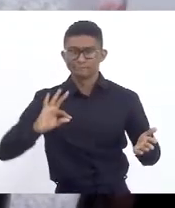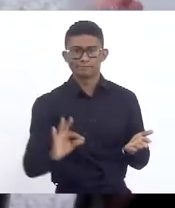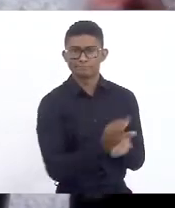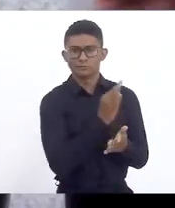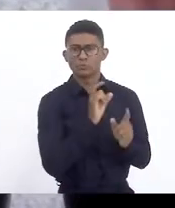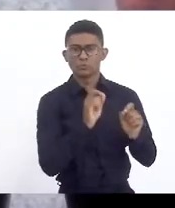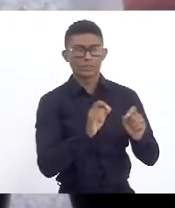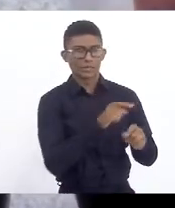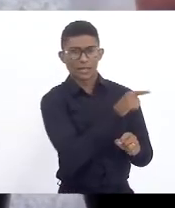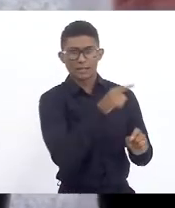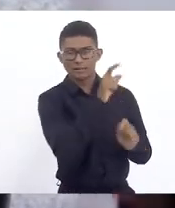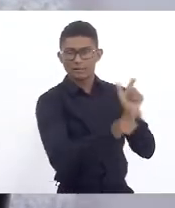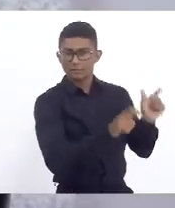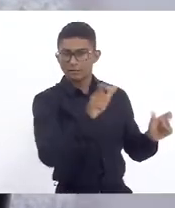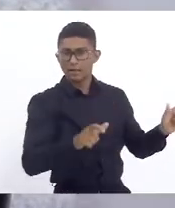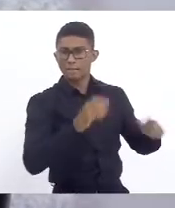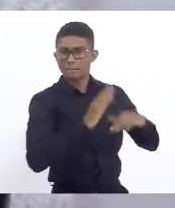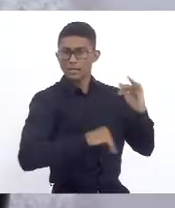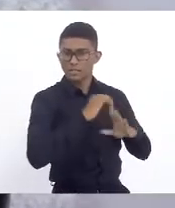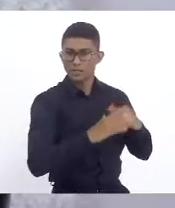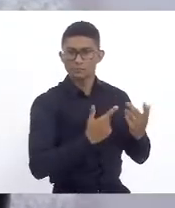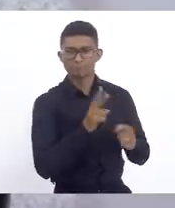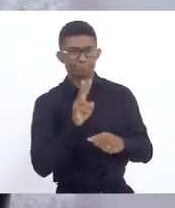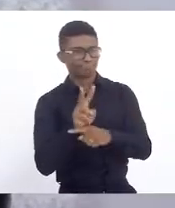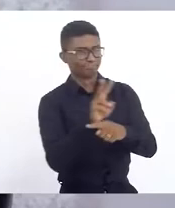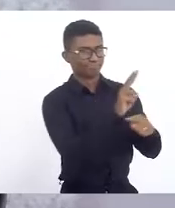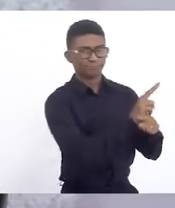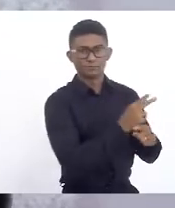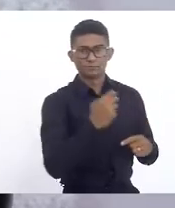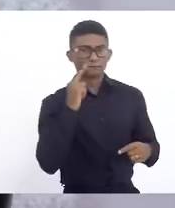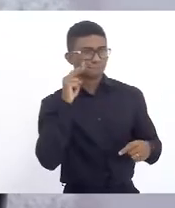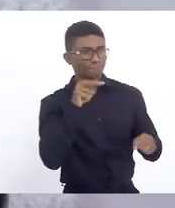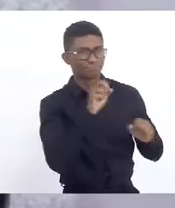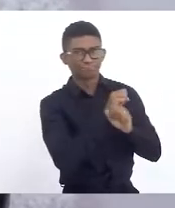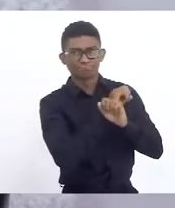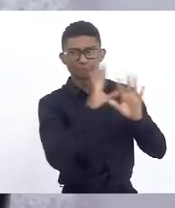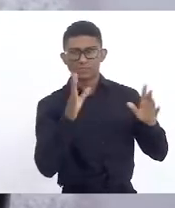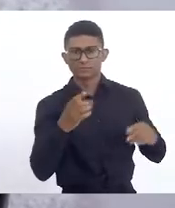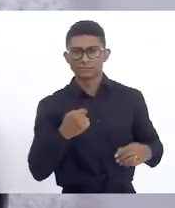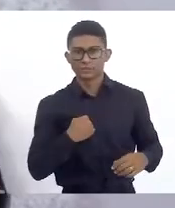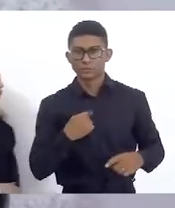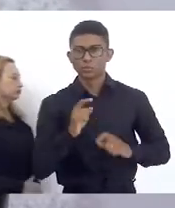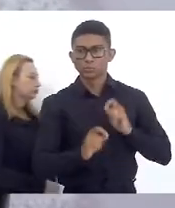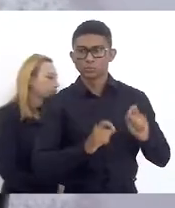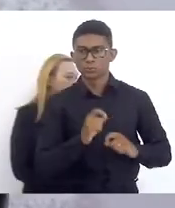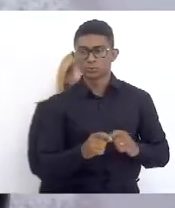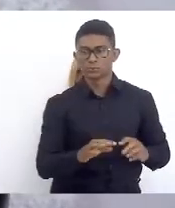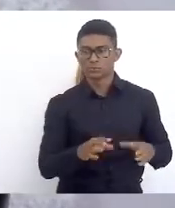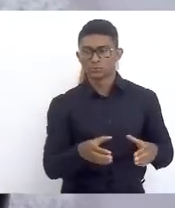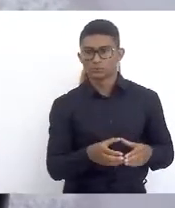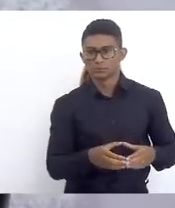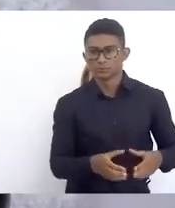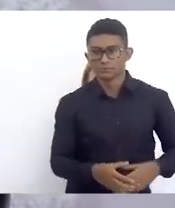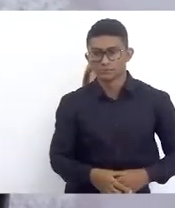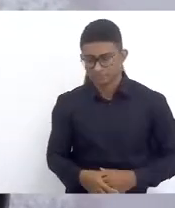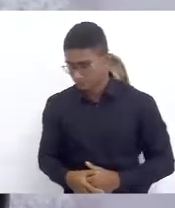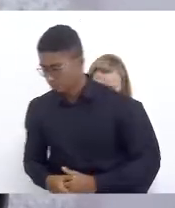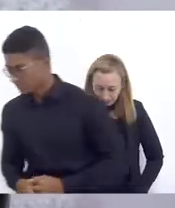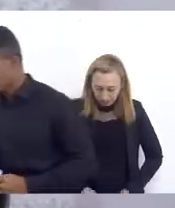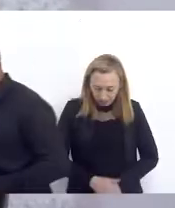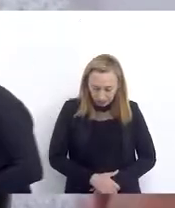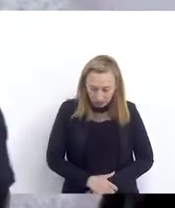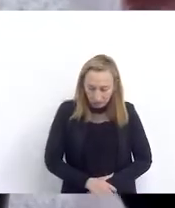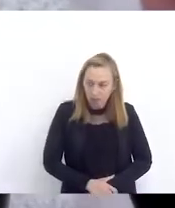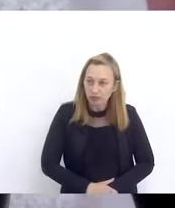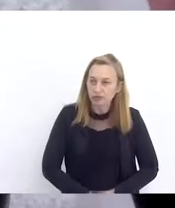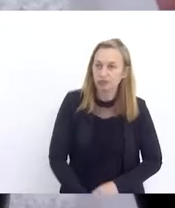os técnicos, mandando com transparência os autos de infração. Eu preciso toda hora demandar, eu sei que a equipe doutora Elia é enxuta. E